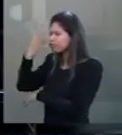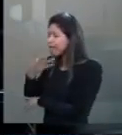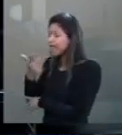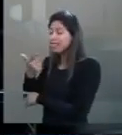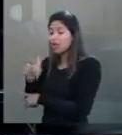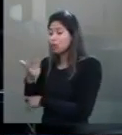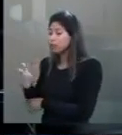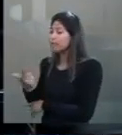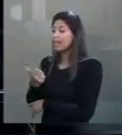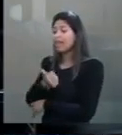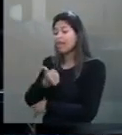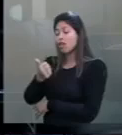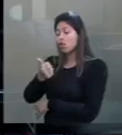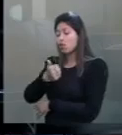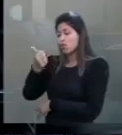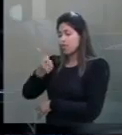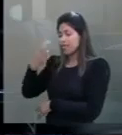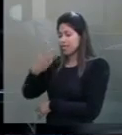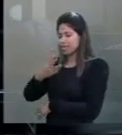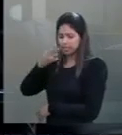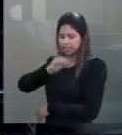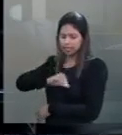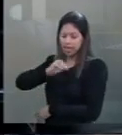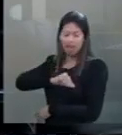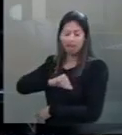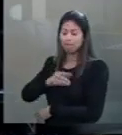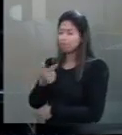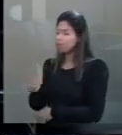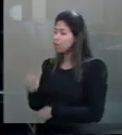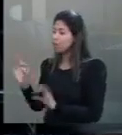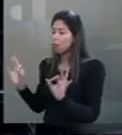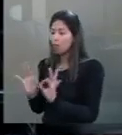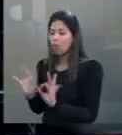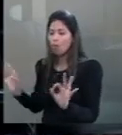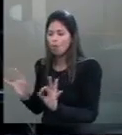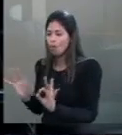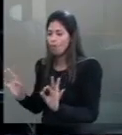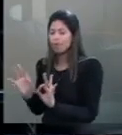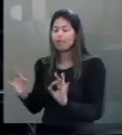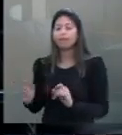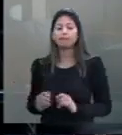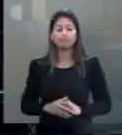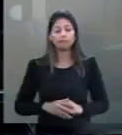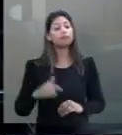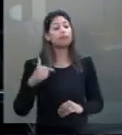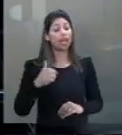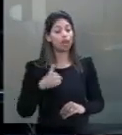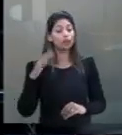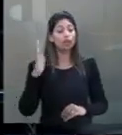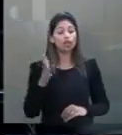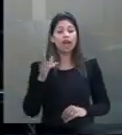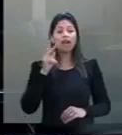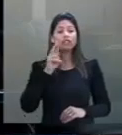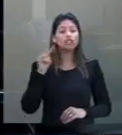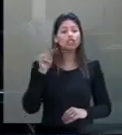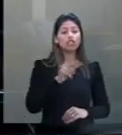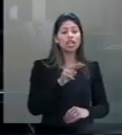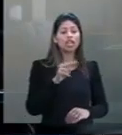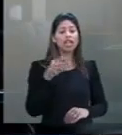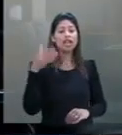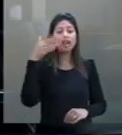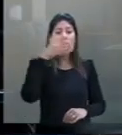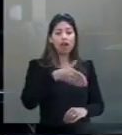essa experiência na casa de uma pequena propriedade, e o que ela me disseram lá,